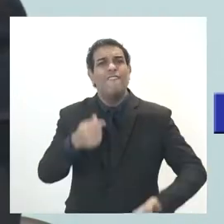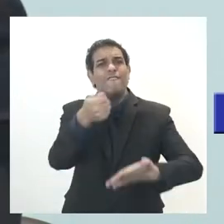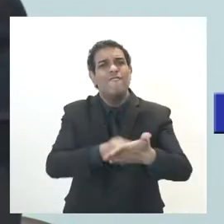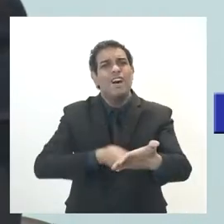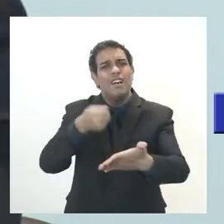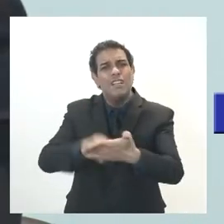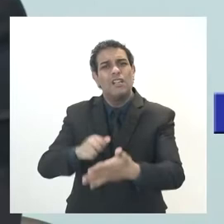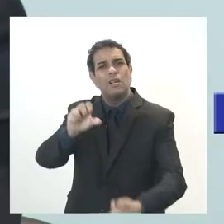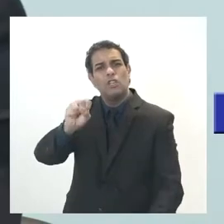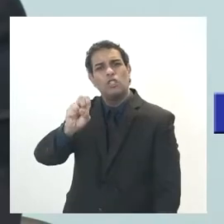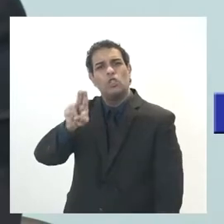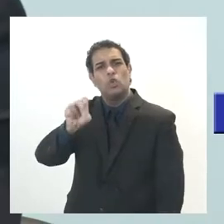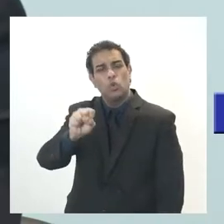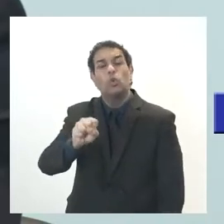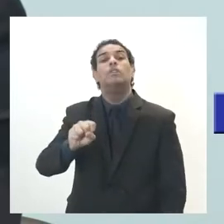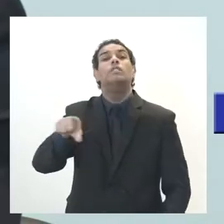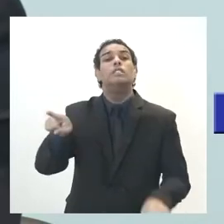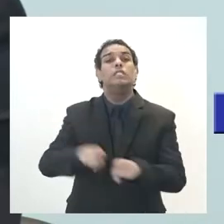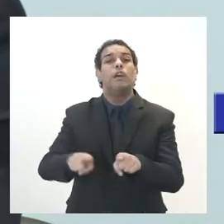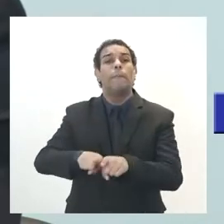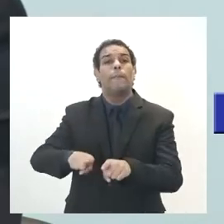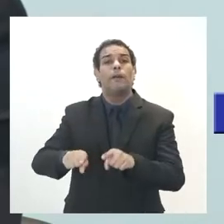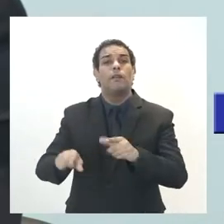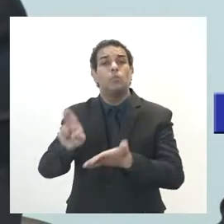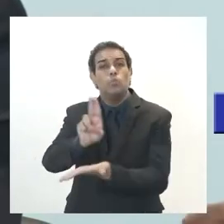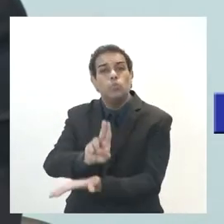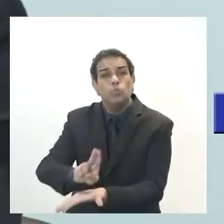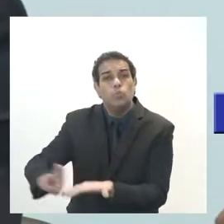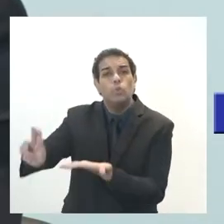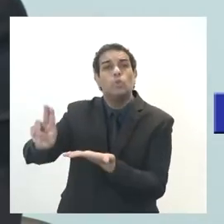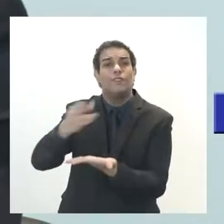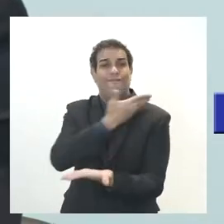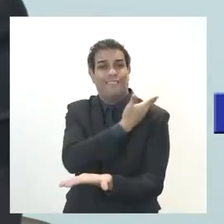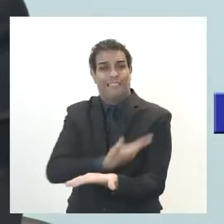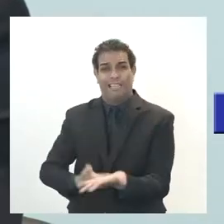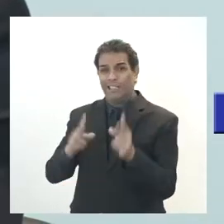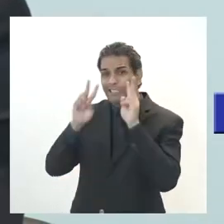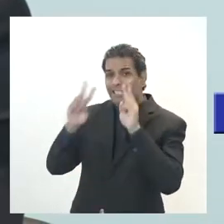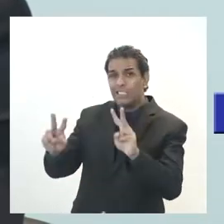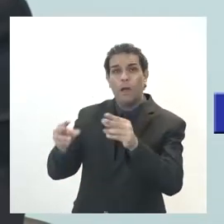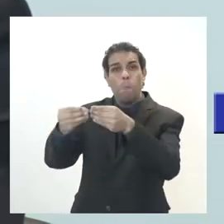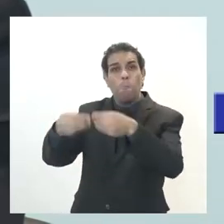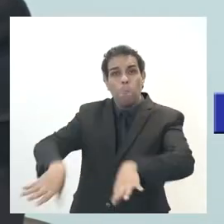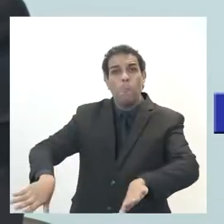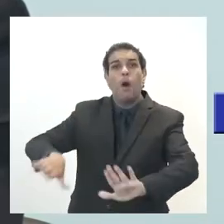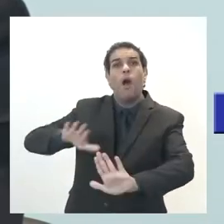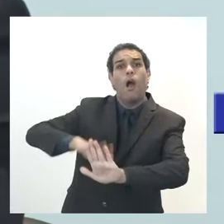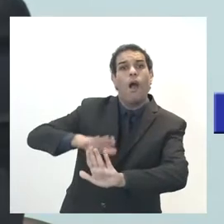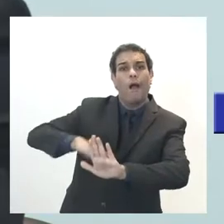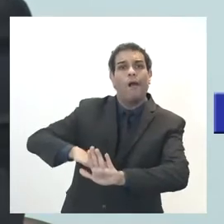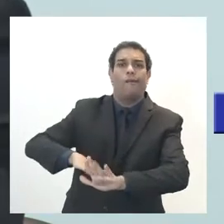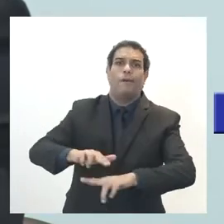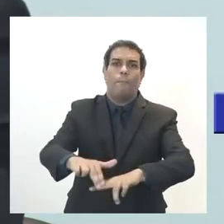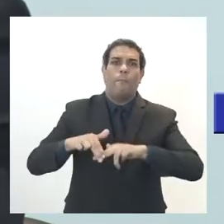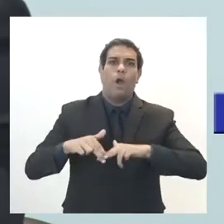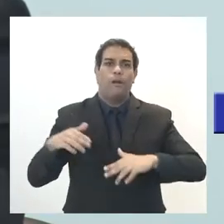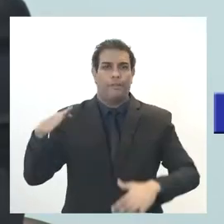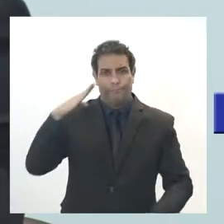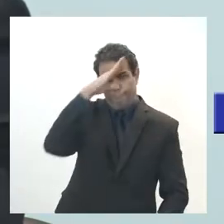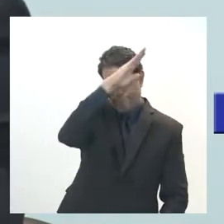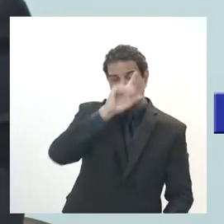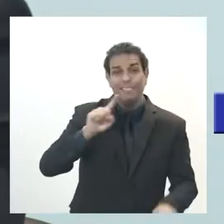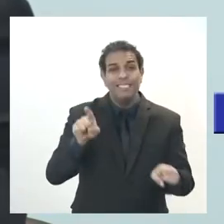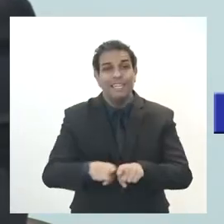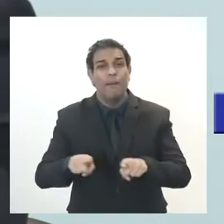SUS defesa das Universidades públicas estão sendo tão atacadas nesse governo defesa da nossa